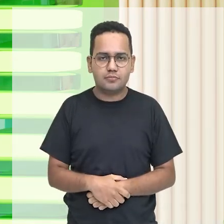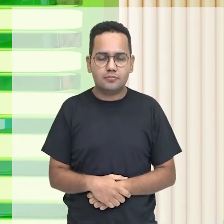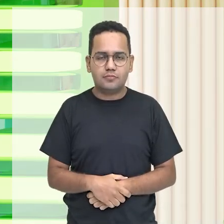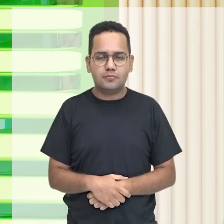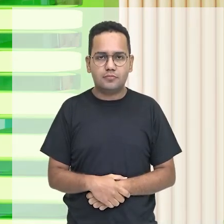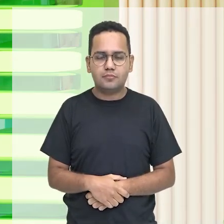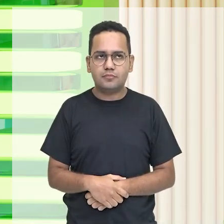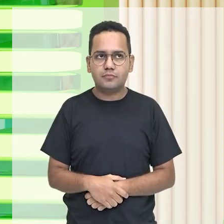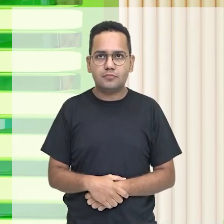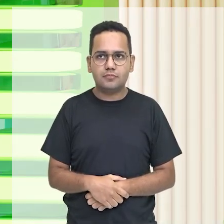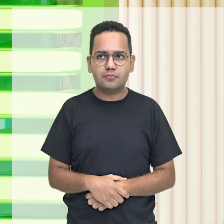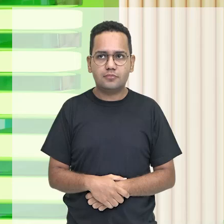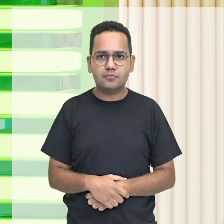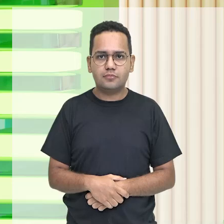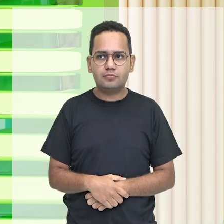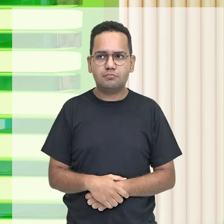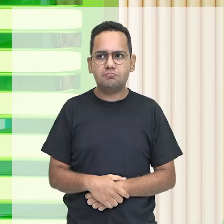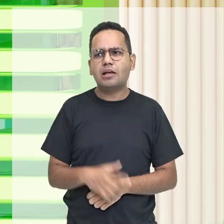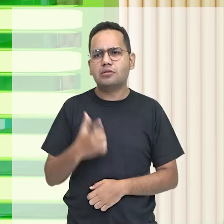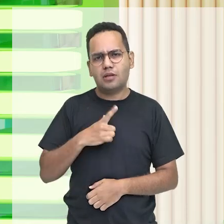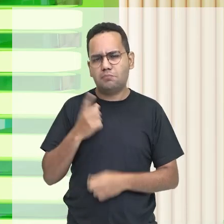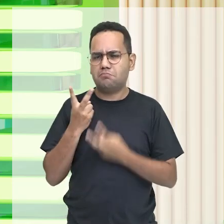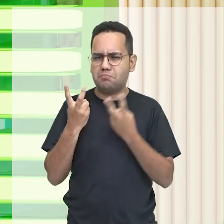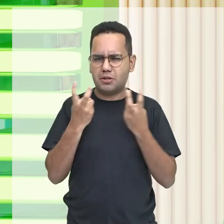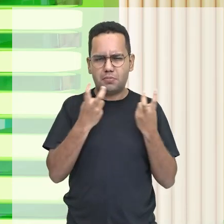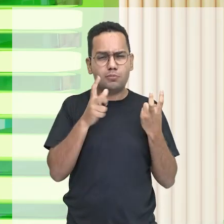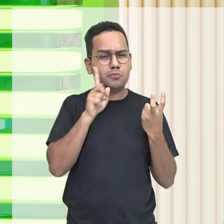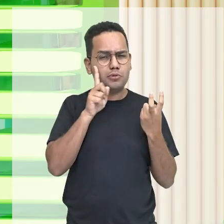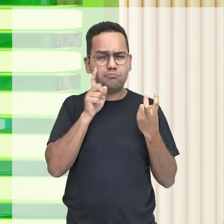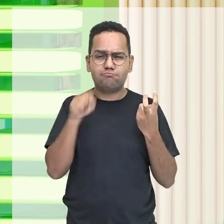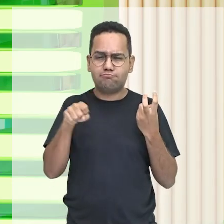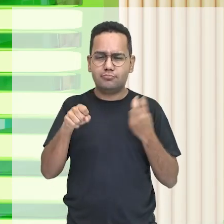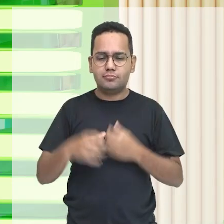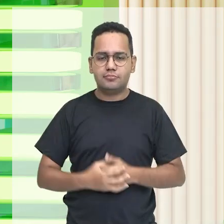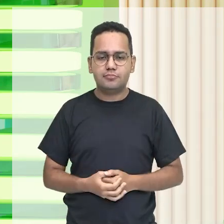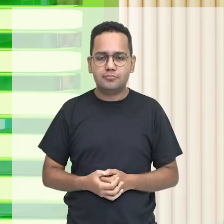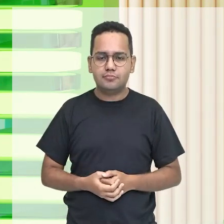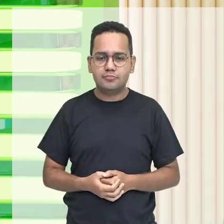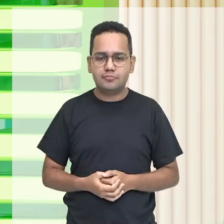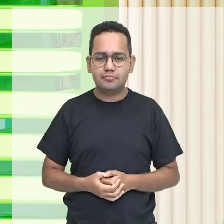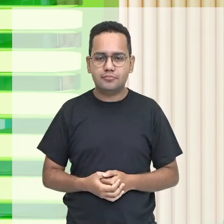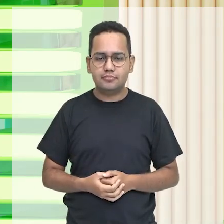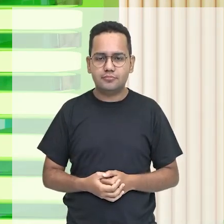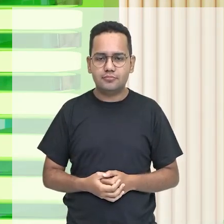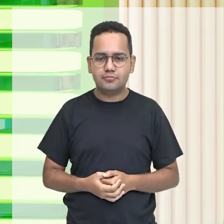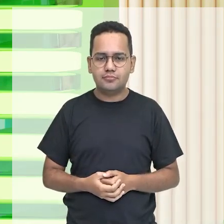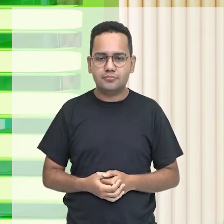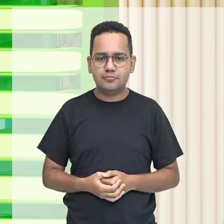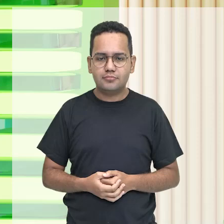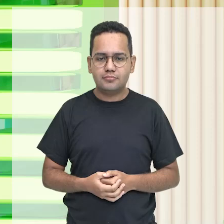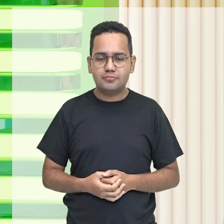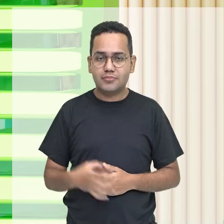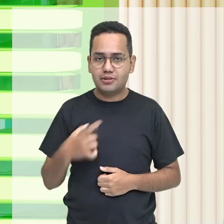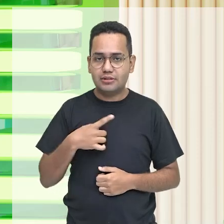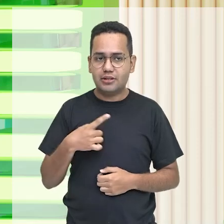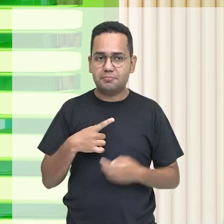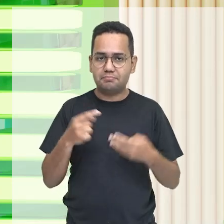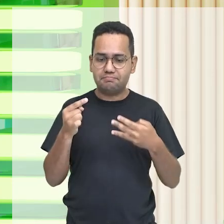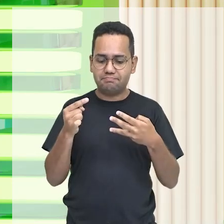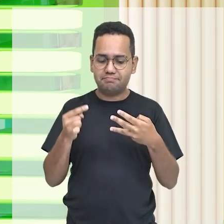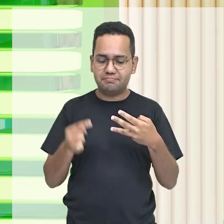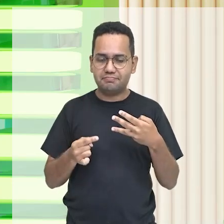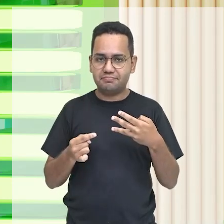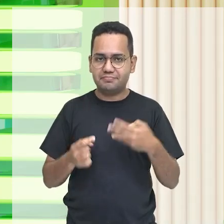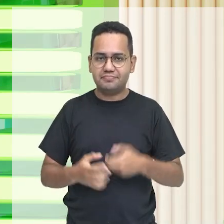aí, principalmente no nosso cotidiano, que vai envolver a condução, a convecção